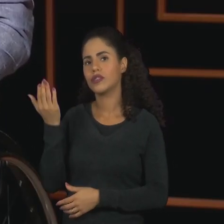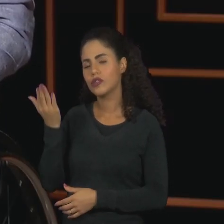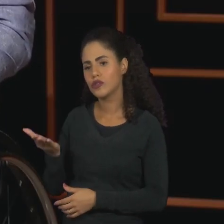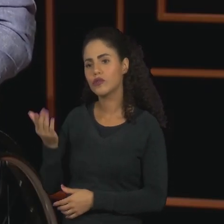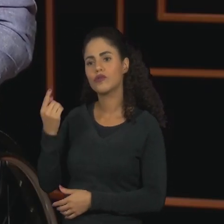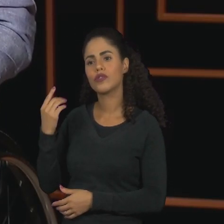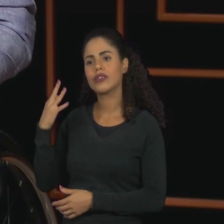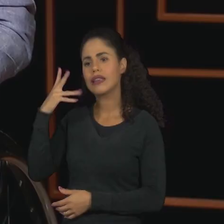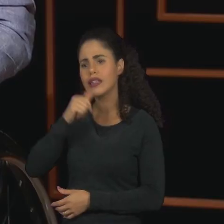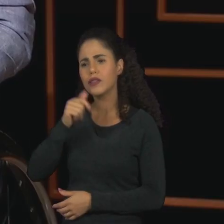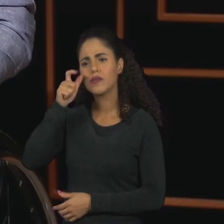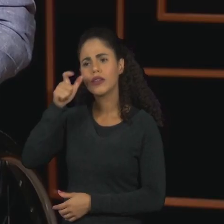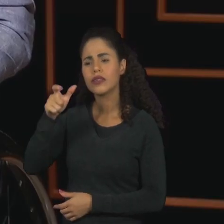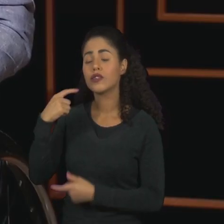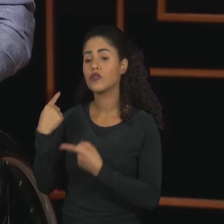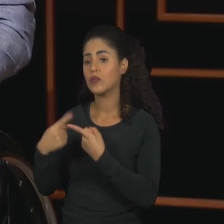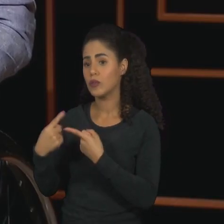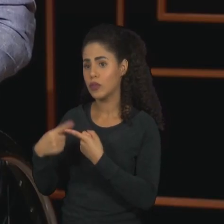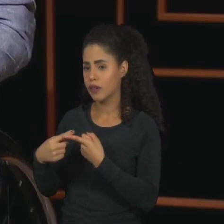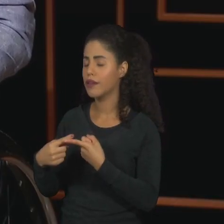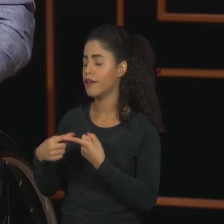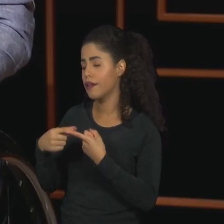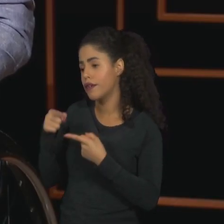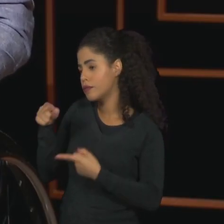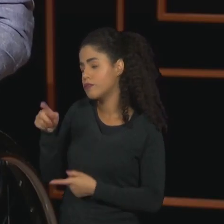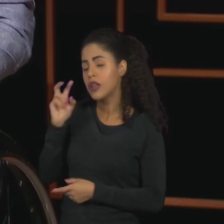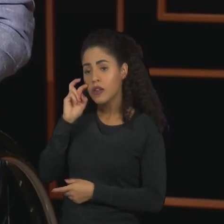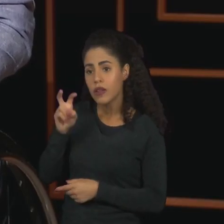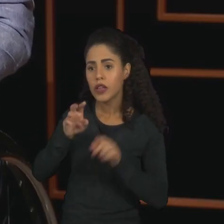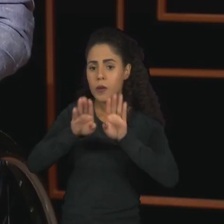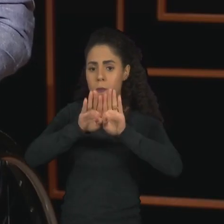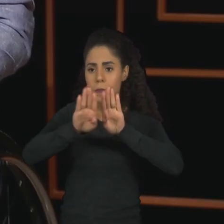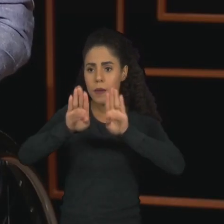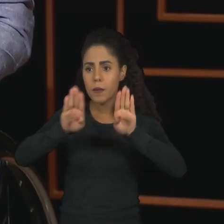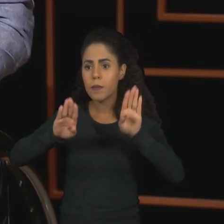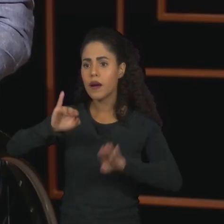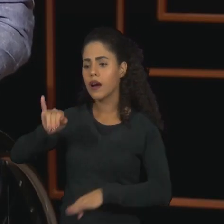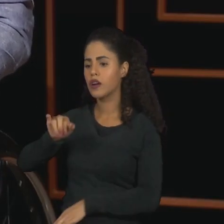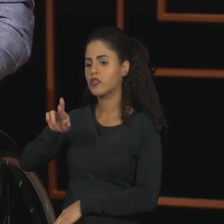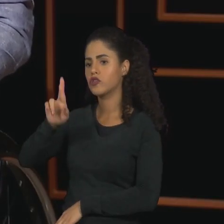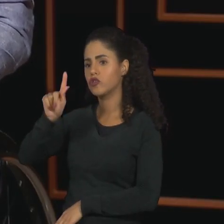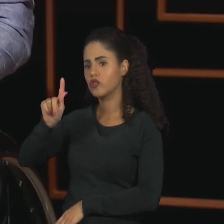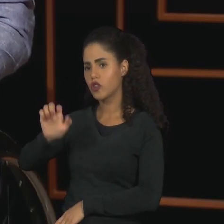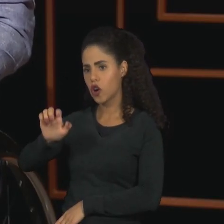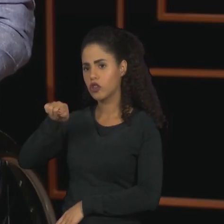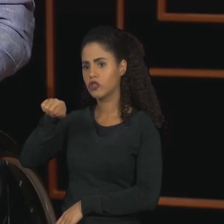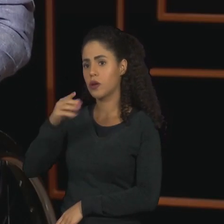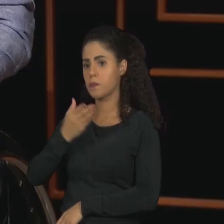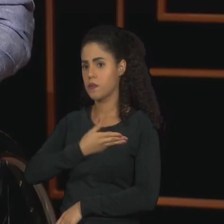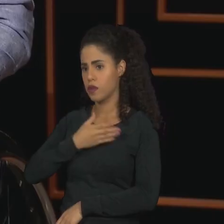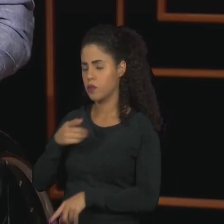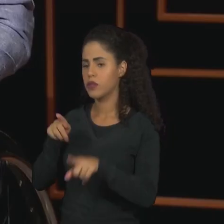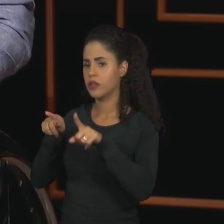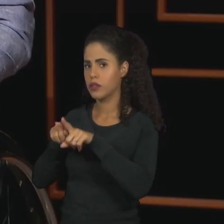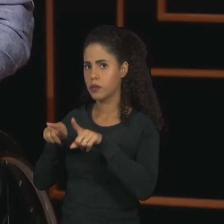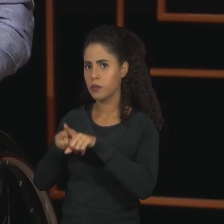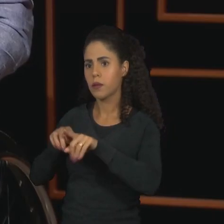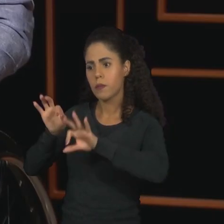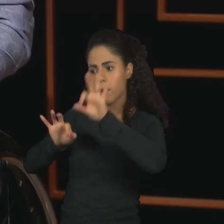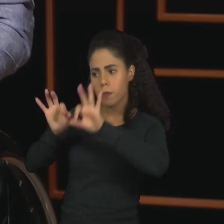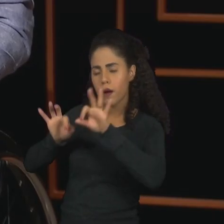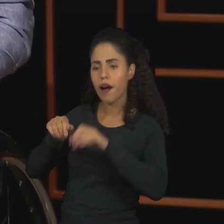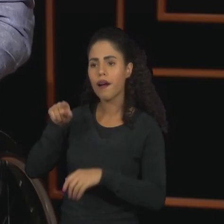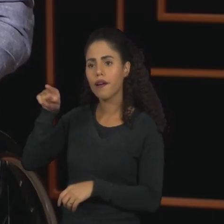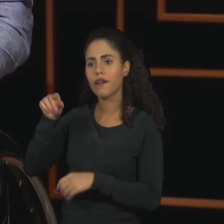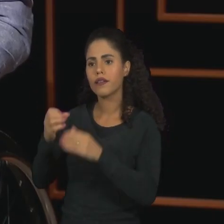uma coisa interessantíssima, né? A apresentação era do Jorge Maltner, que ele que tinha feito